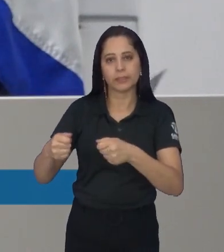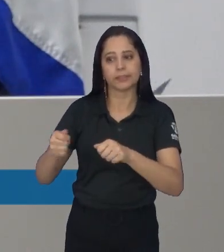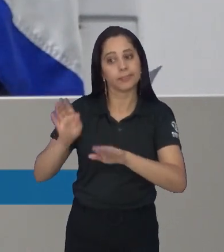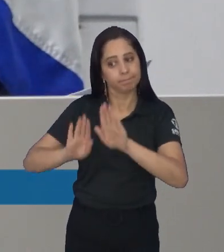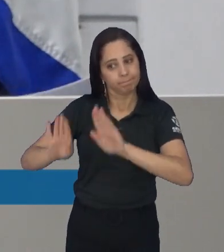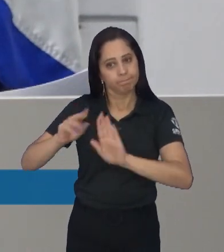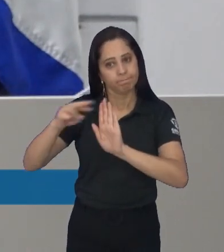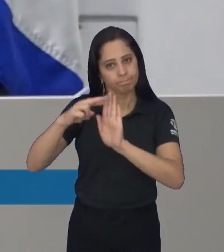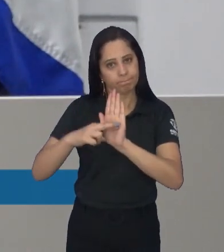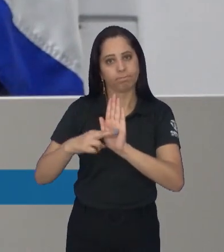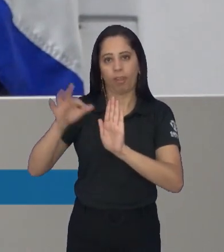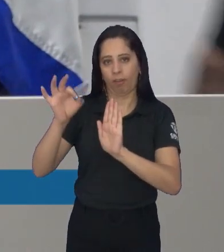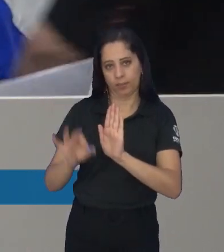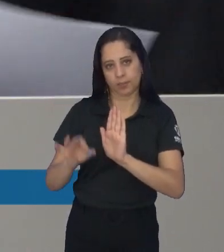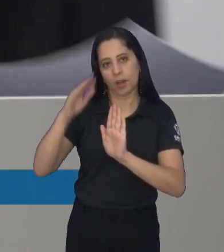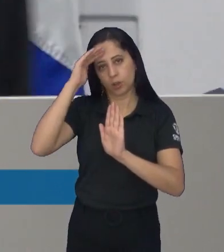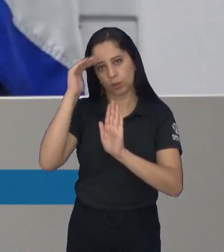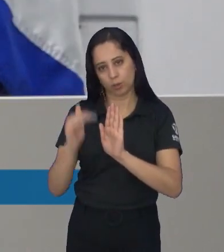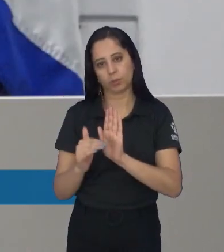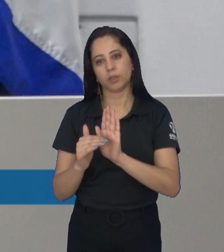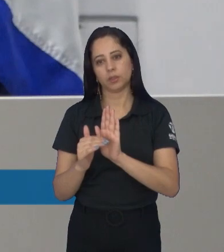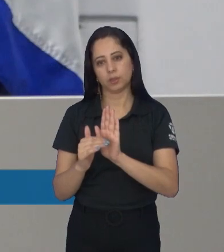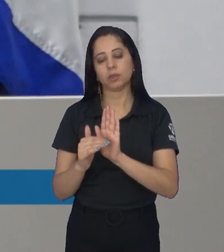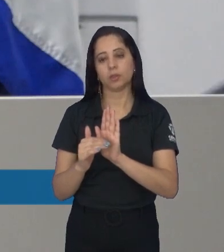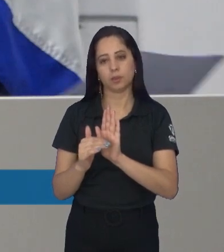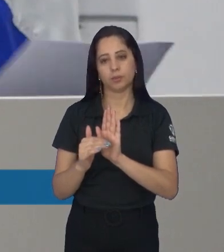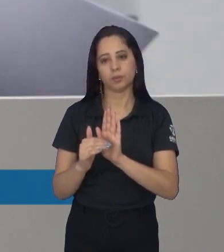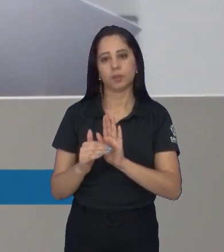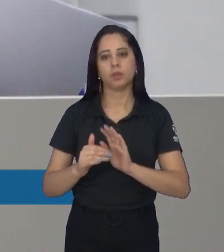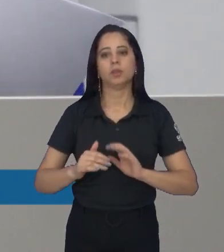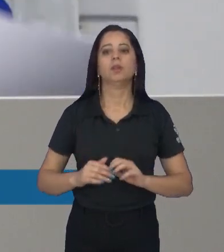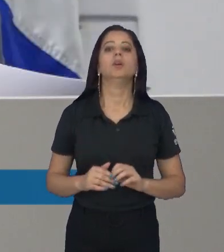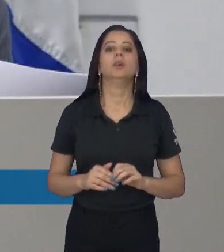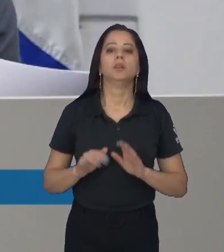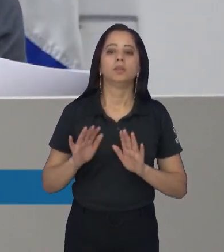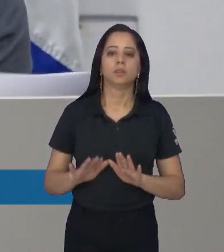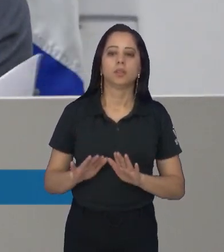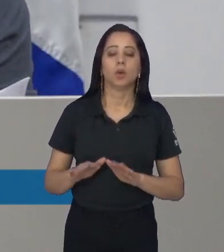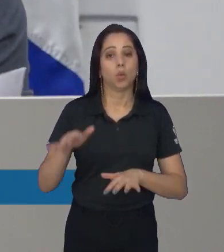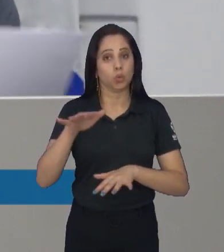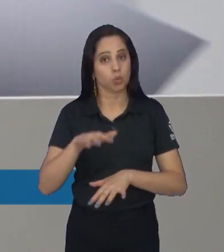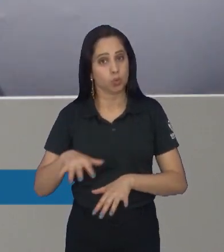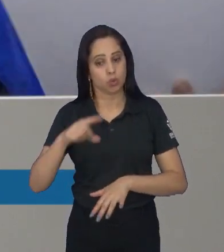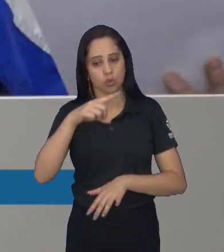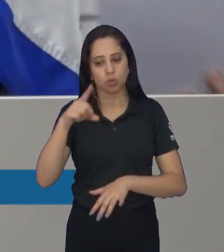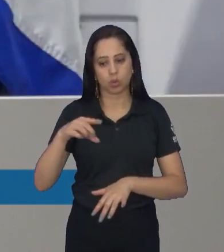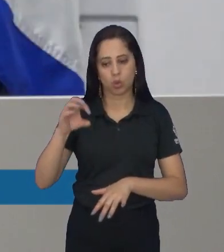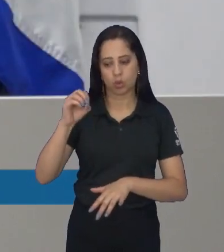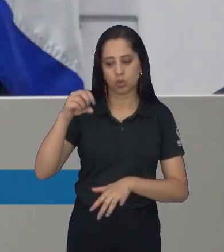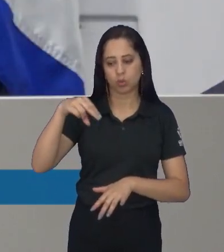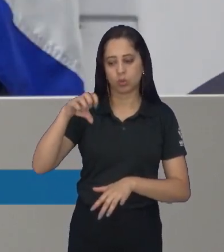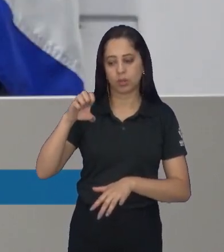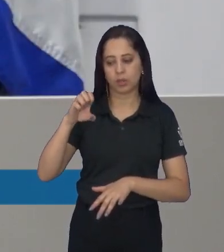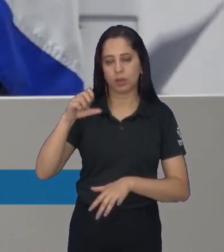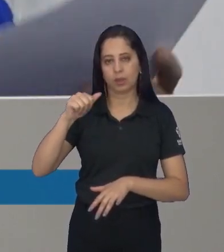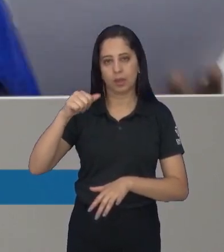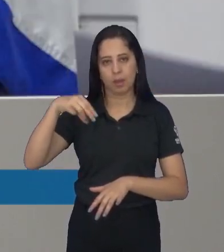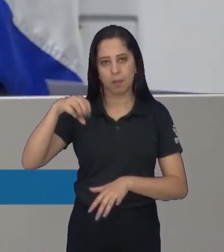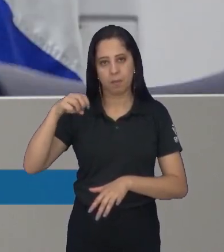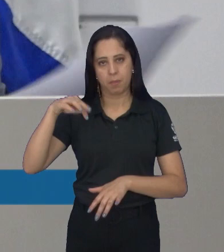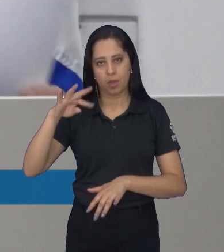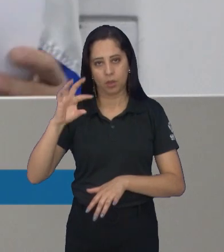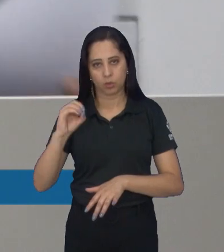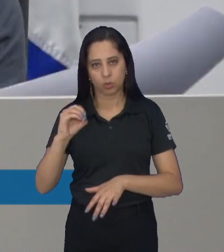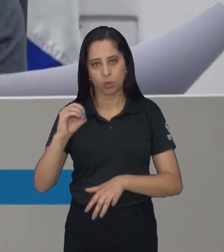dentro do âmbito dos alinhamento porque a gente sempre trabalhou dentro do âmbito dos elementos é uma coisa controle de silêncio